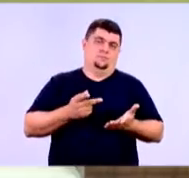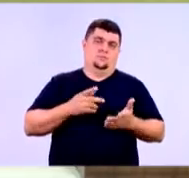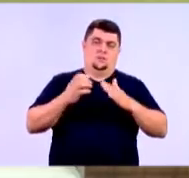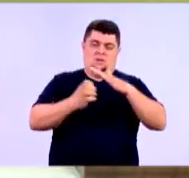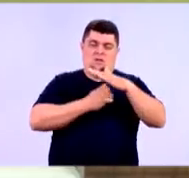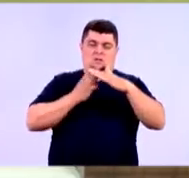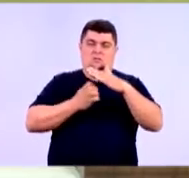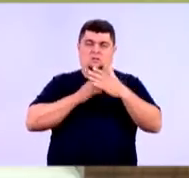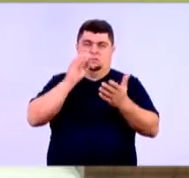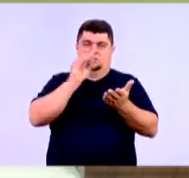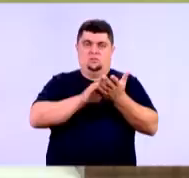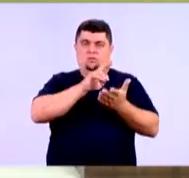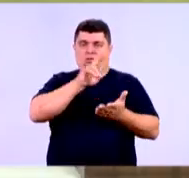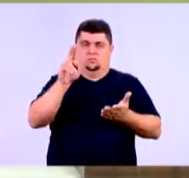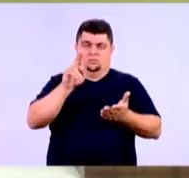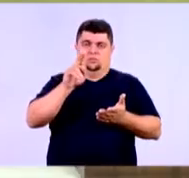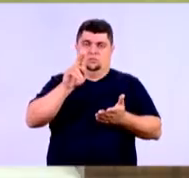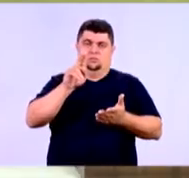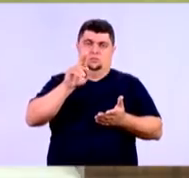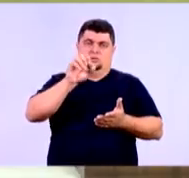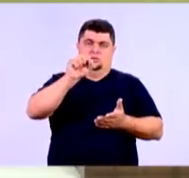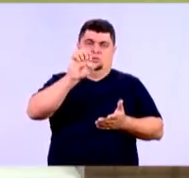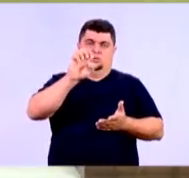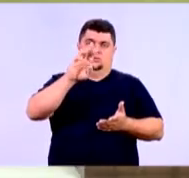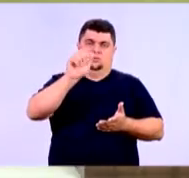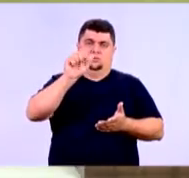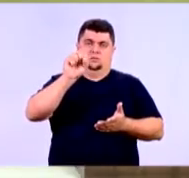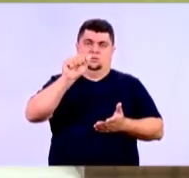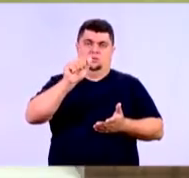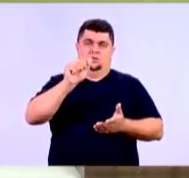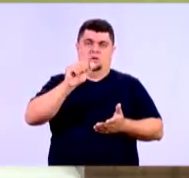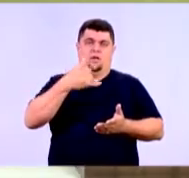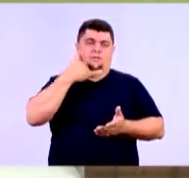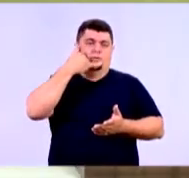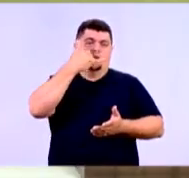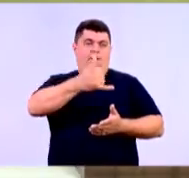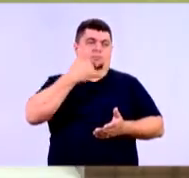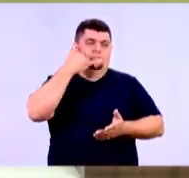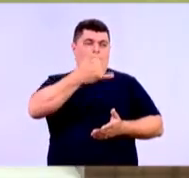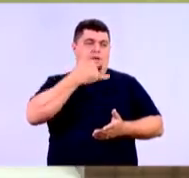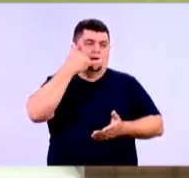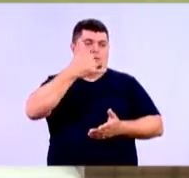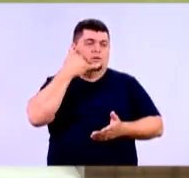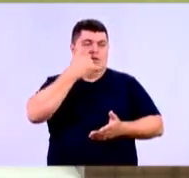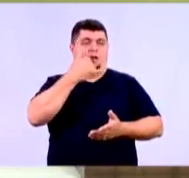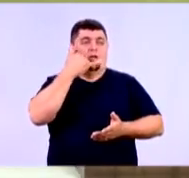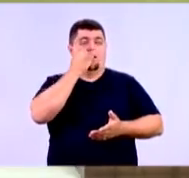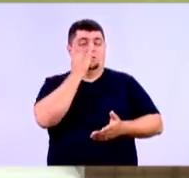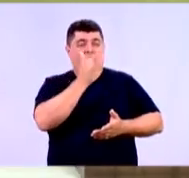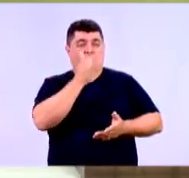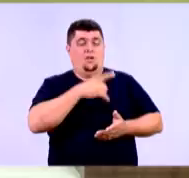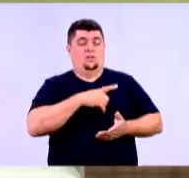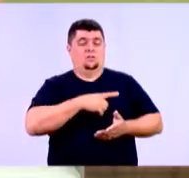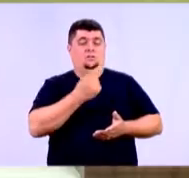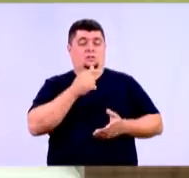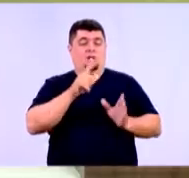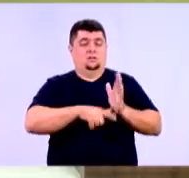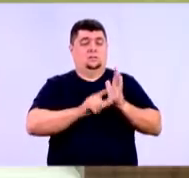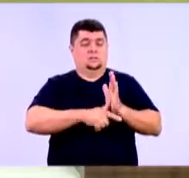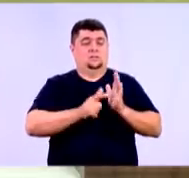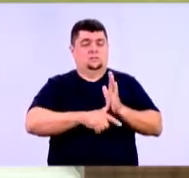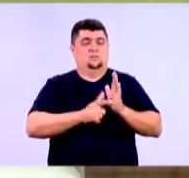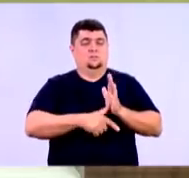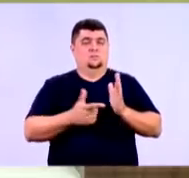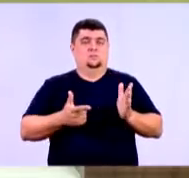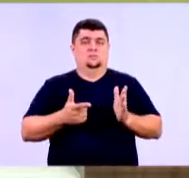empresa coloca o teu nome no Serasa e depois de fazer isso ainda fica te ligando todo dia para cobrar a dívida. Aí estão questionando, poxa, mas já que você